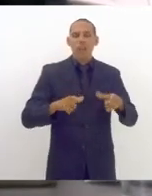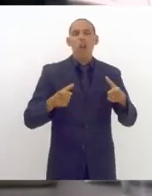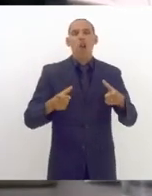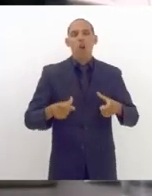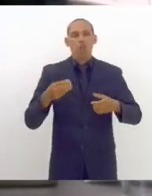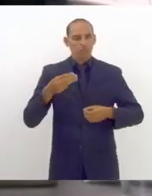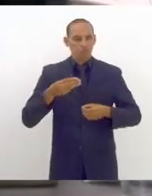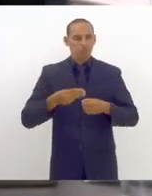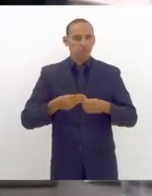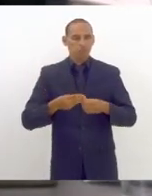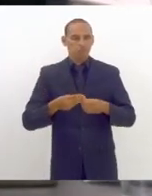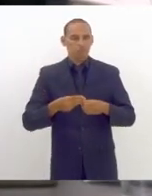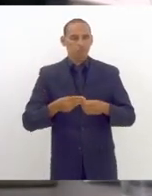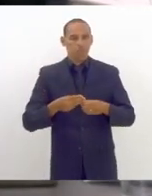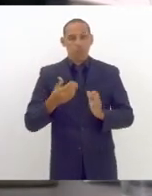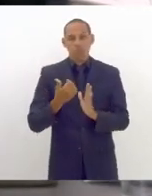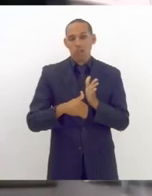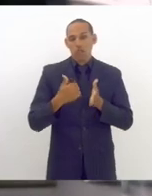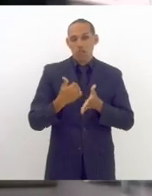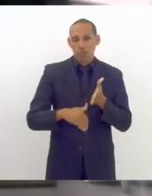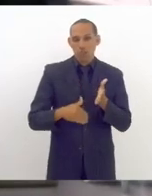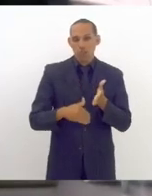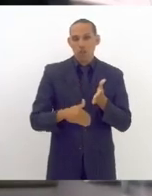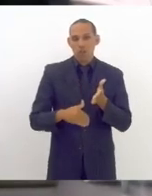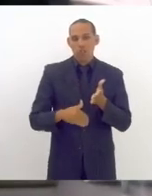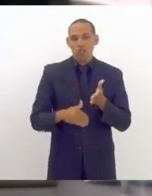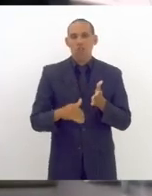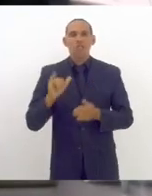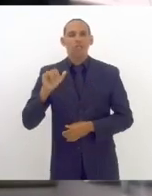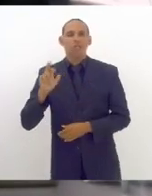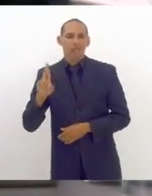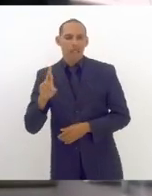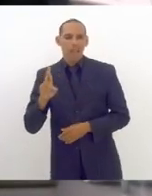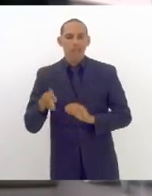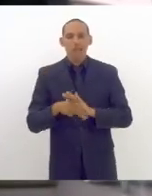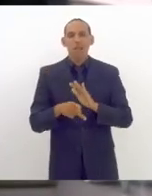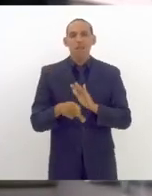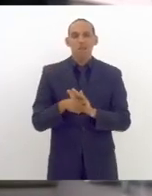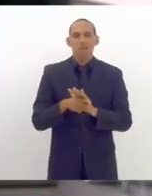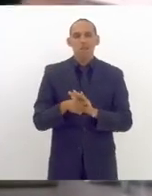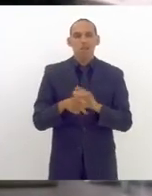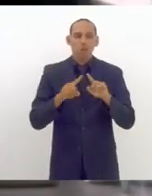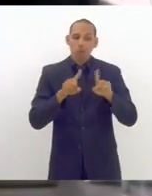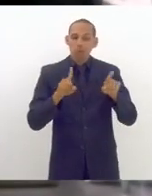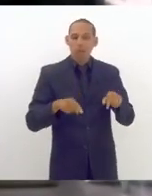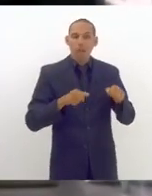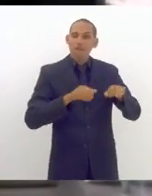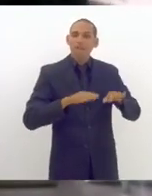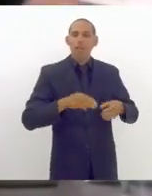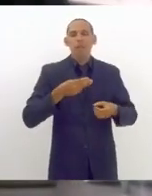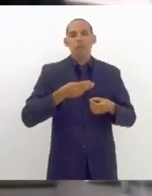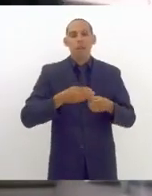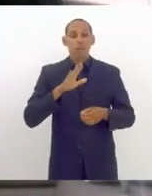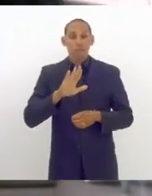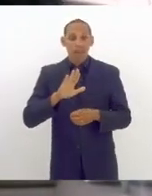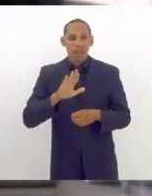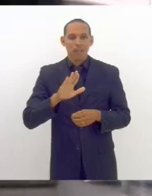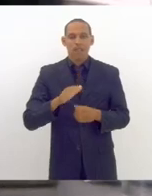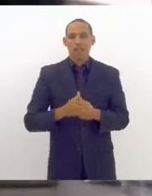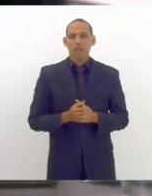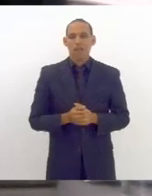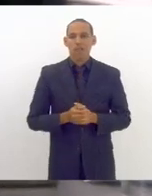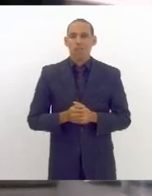o que desconta do imposto de renda do Servidor tanto no estado como município fica no município Mas a partir